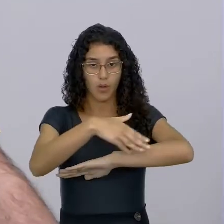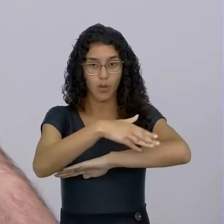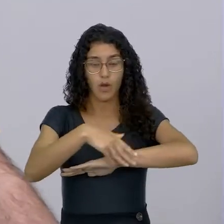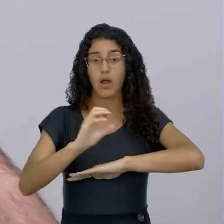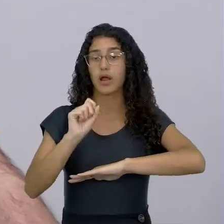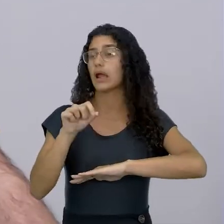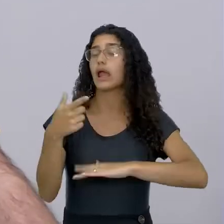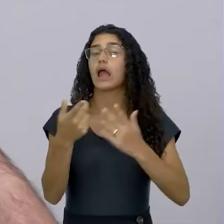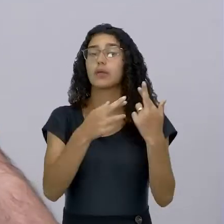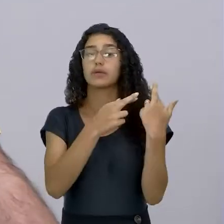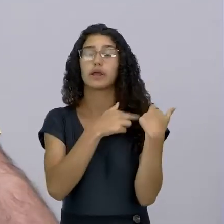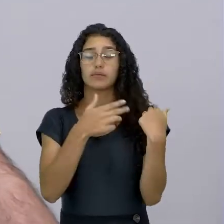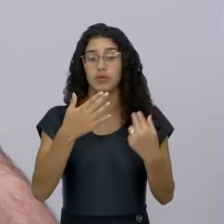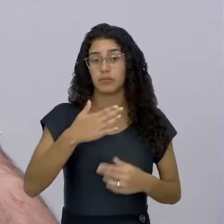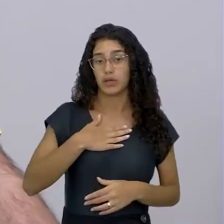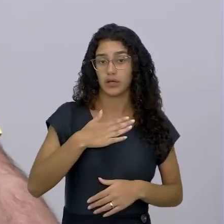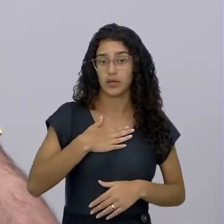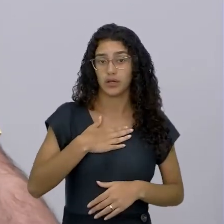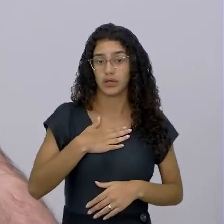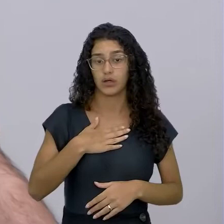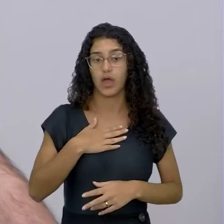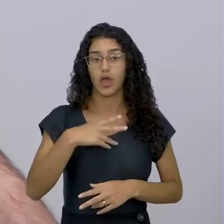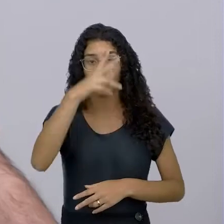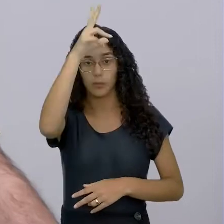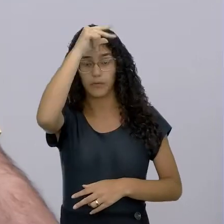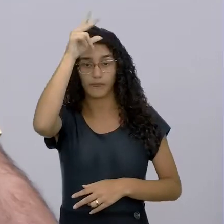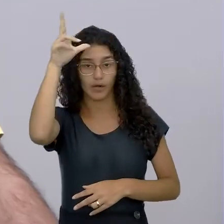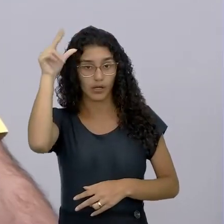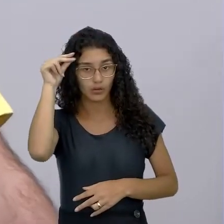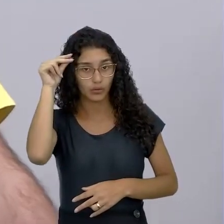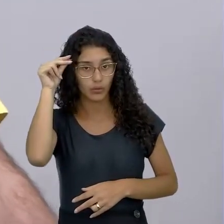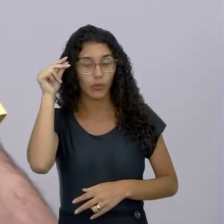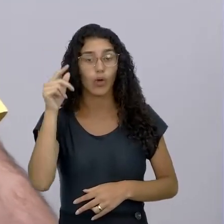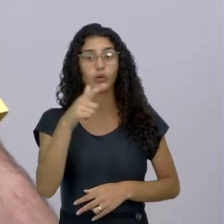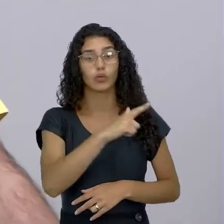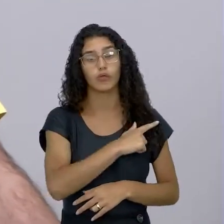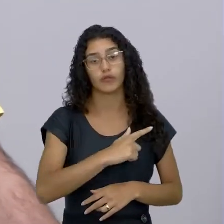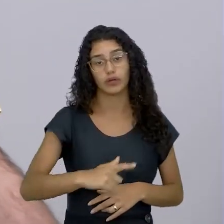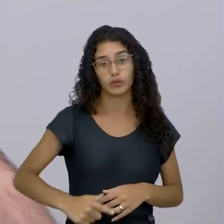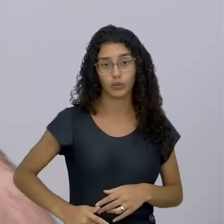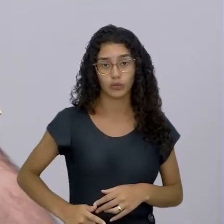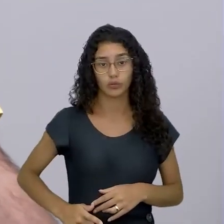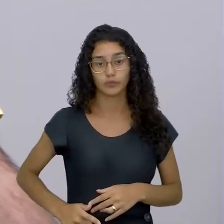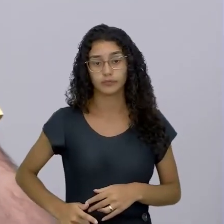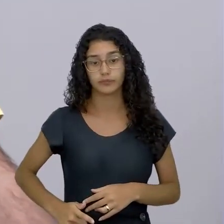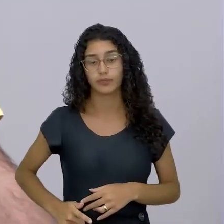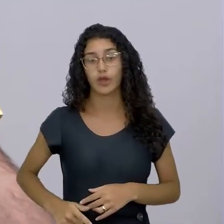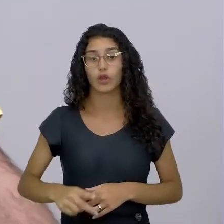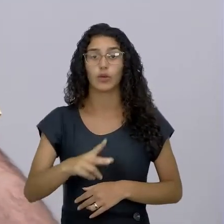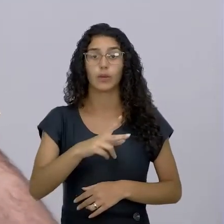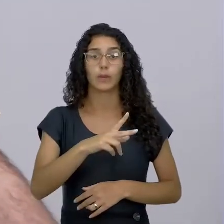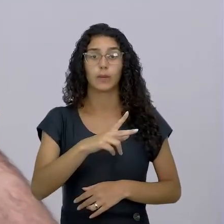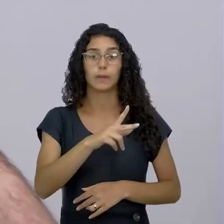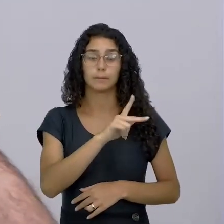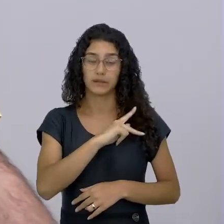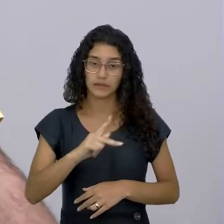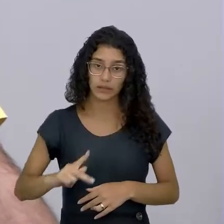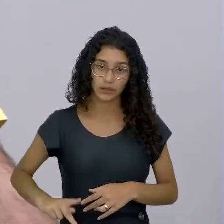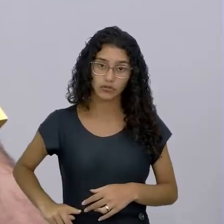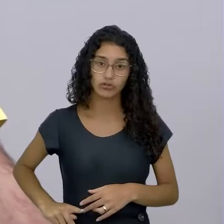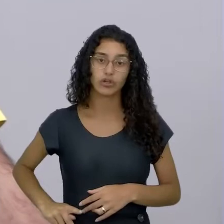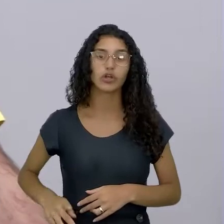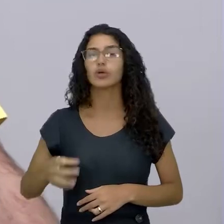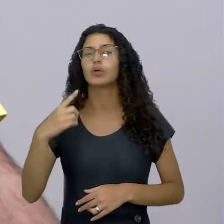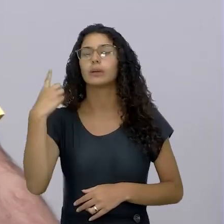é a responsabilidade? É minha? É do prefeito? É do governador? É do presidente? E